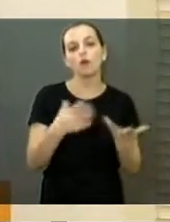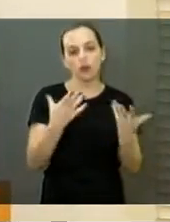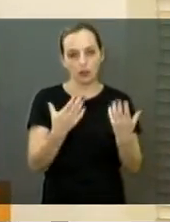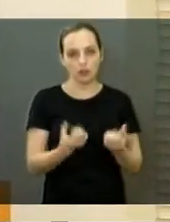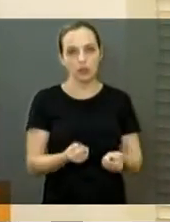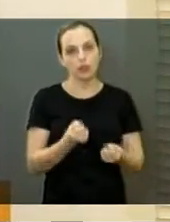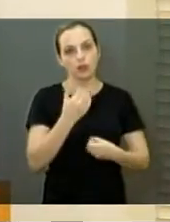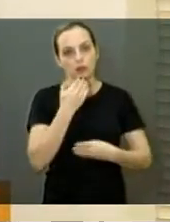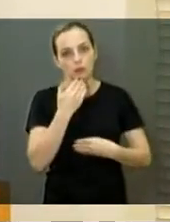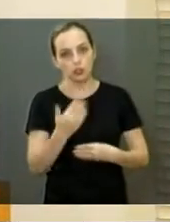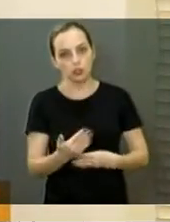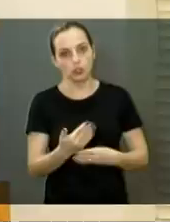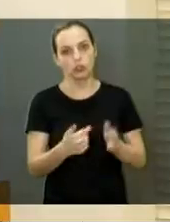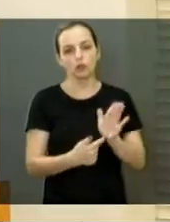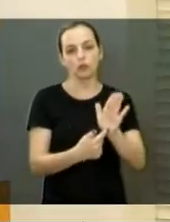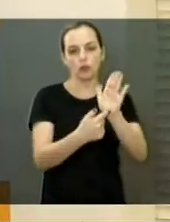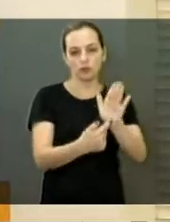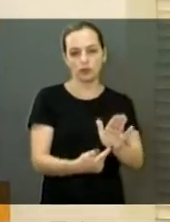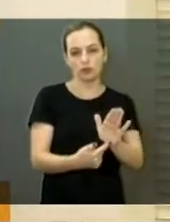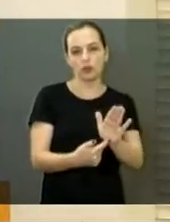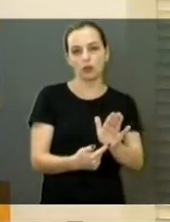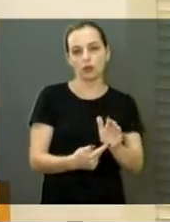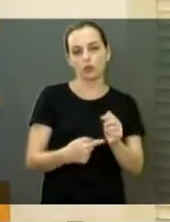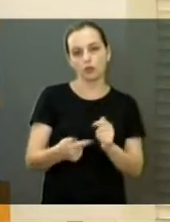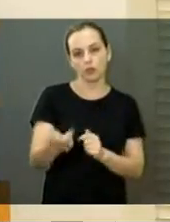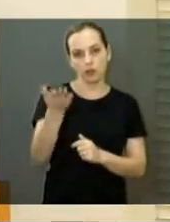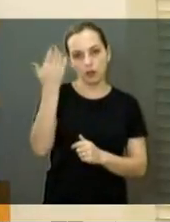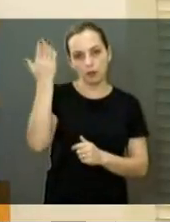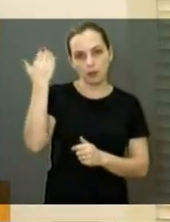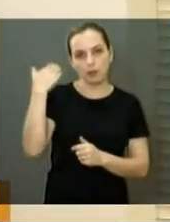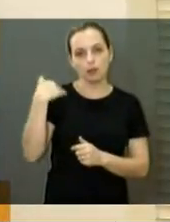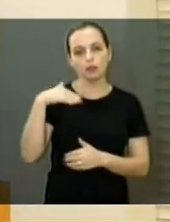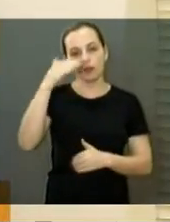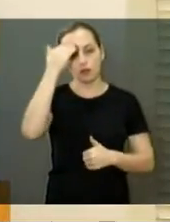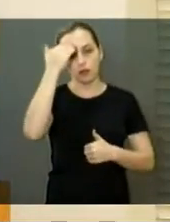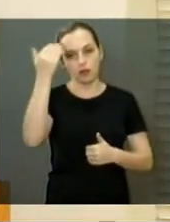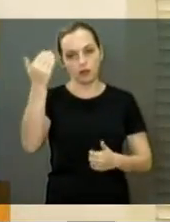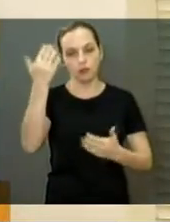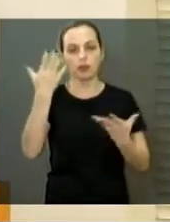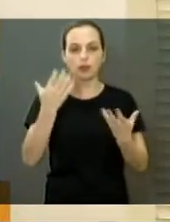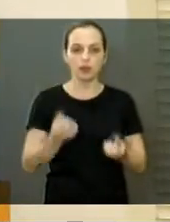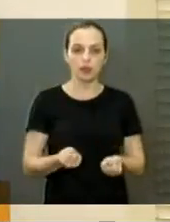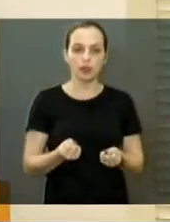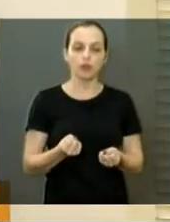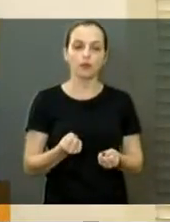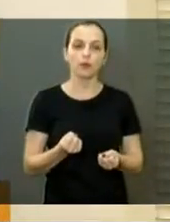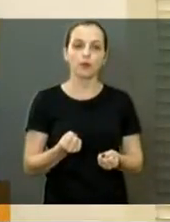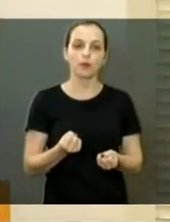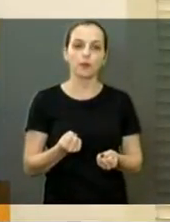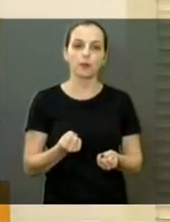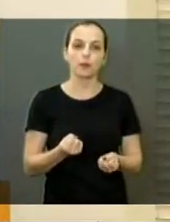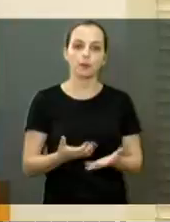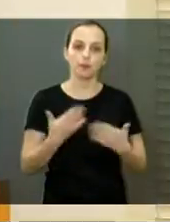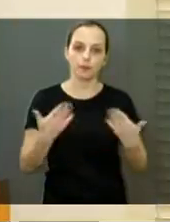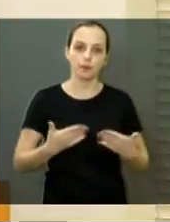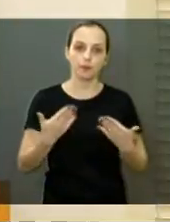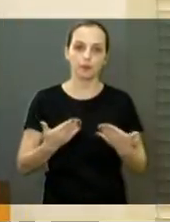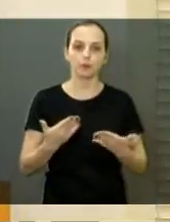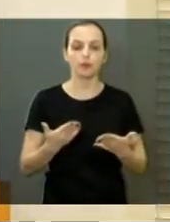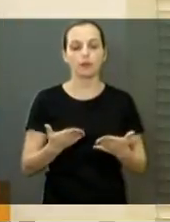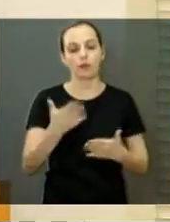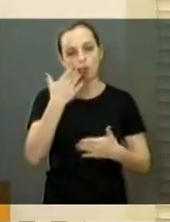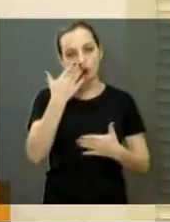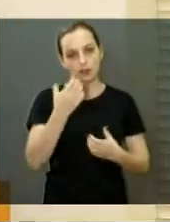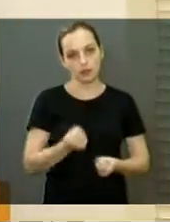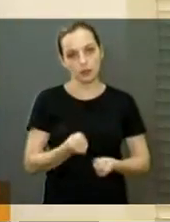solicitação, ele esteve lá conosco, mostramos isso na semana passada. E gostaria de agradecer, então, o Nilson Carneiro pela iniciativa aí, por ter